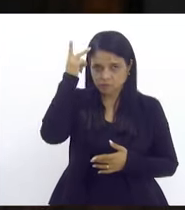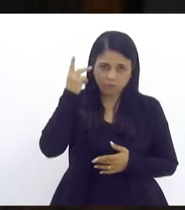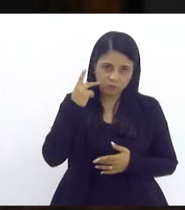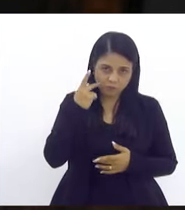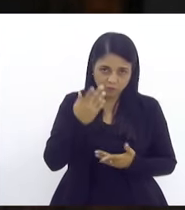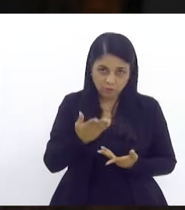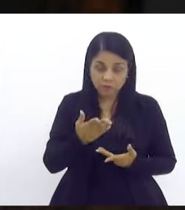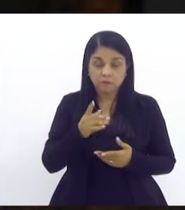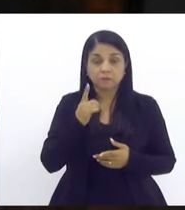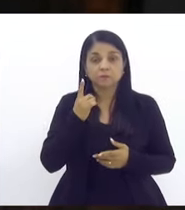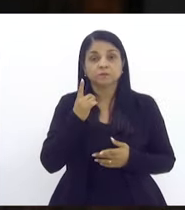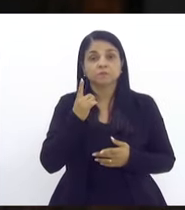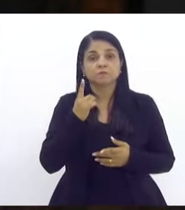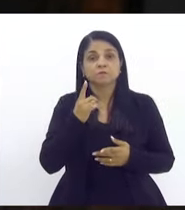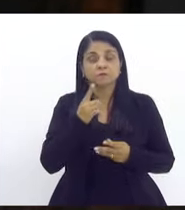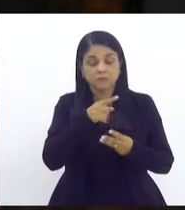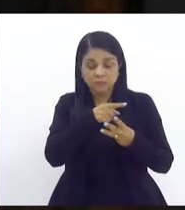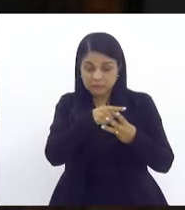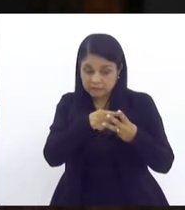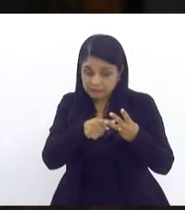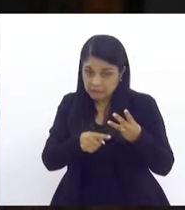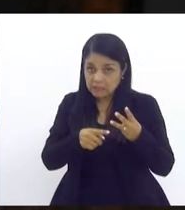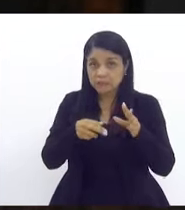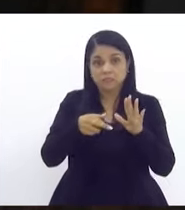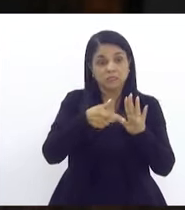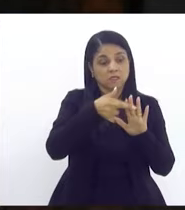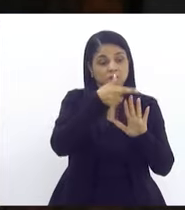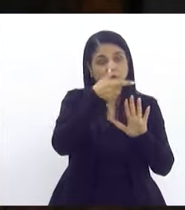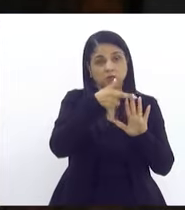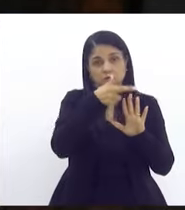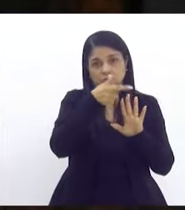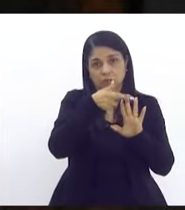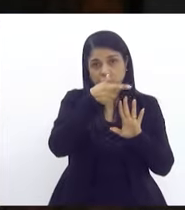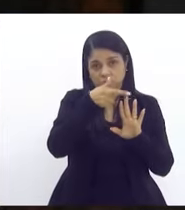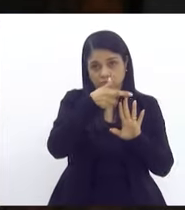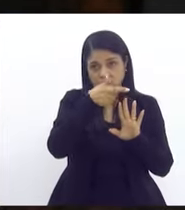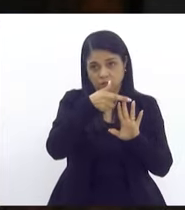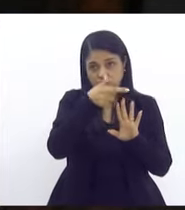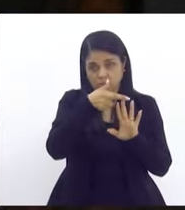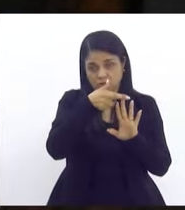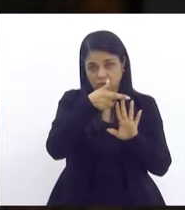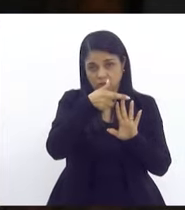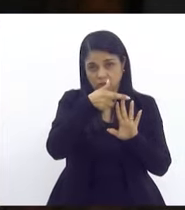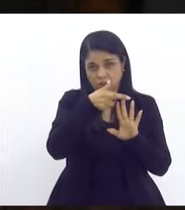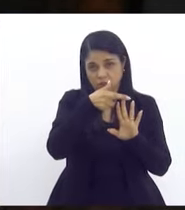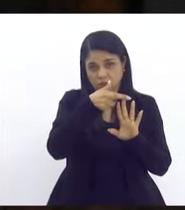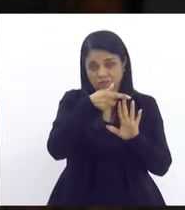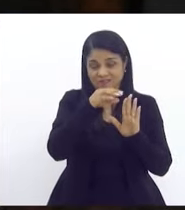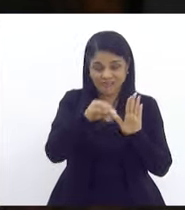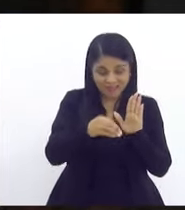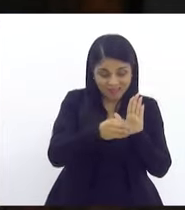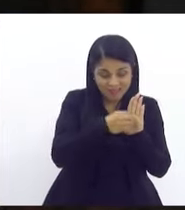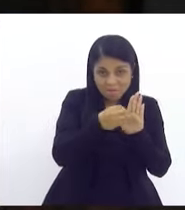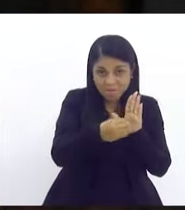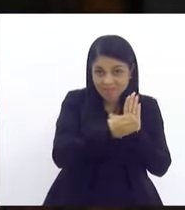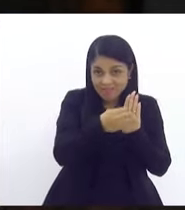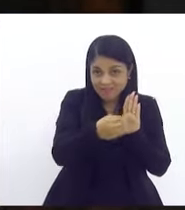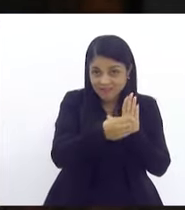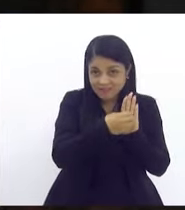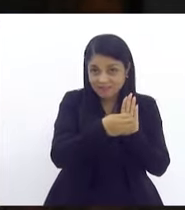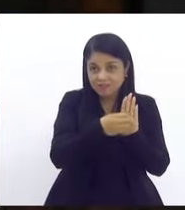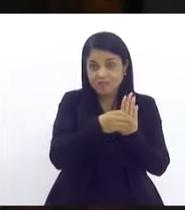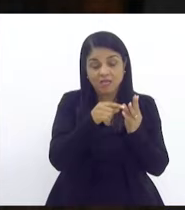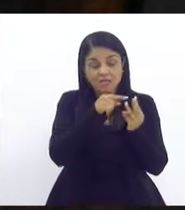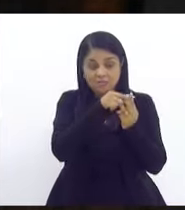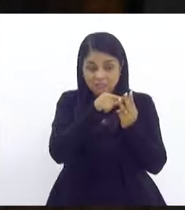tem três resoluções dessa que tem emendas. Aí só vou ler esses